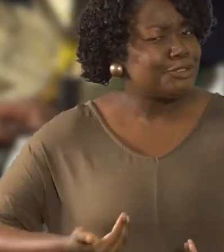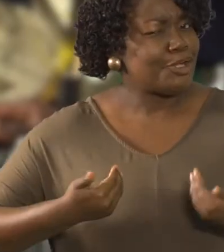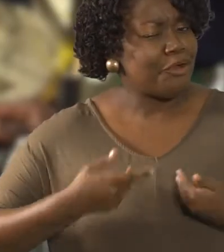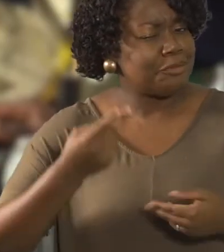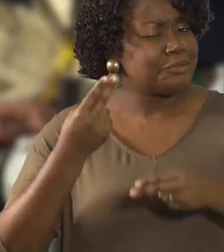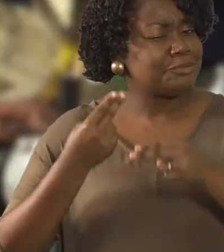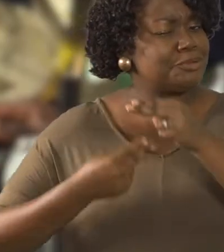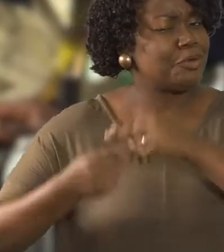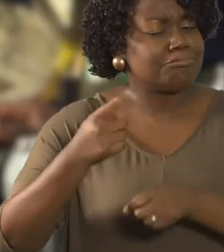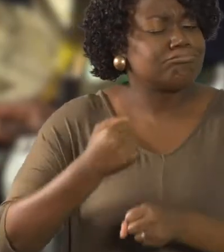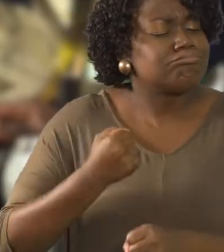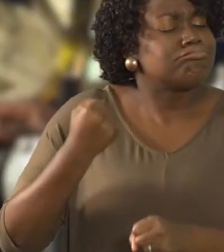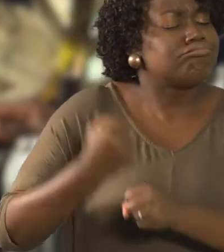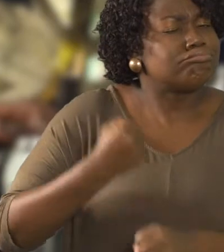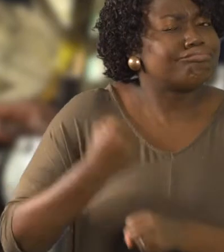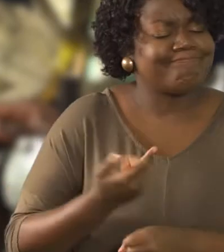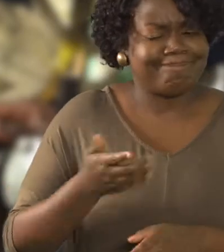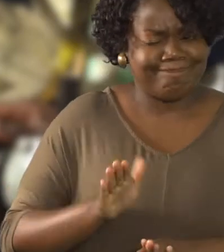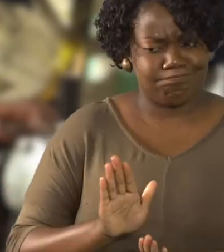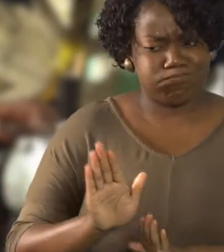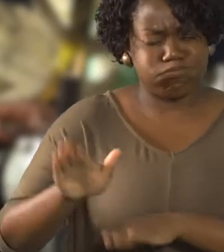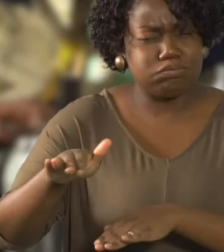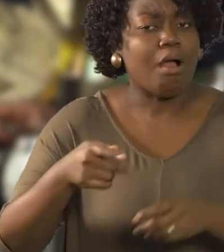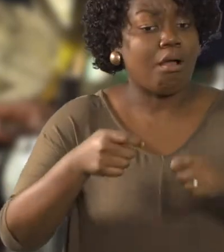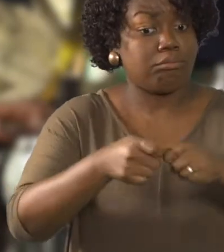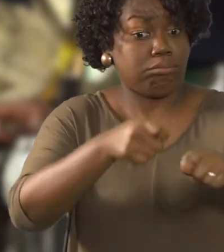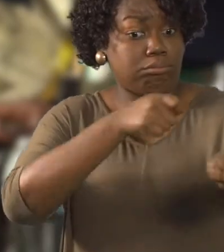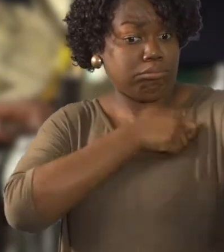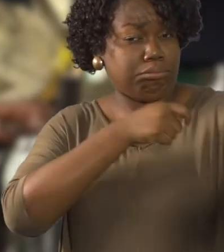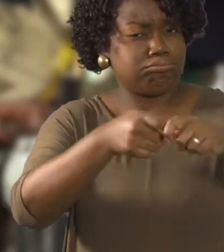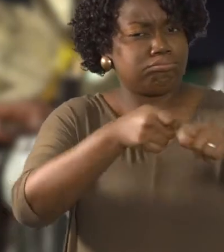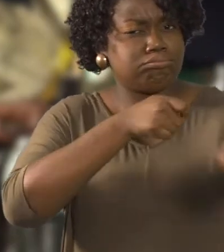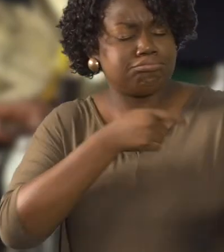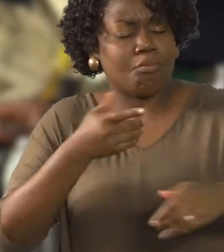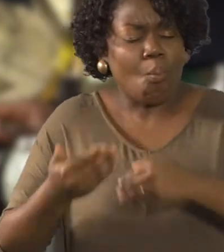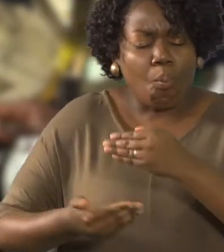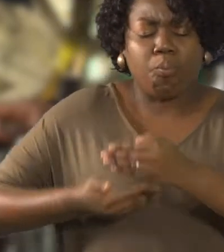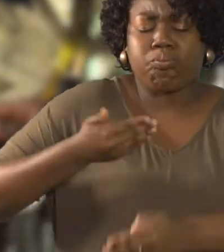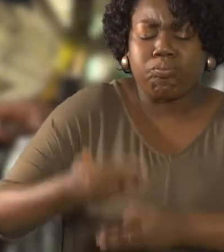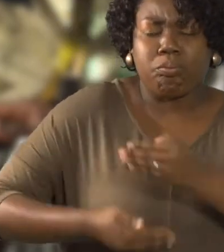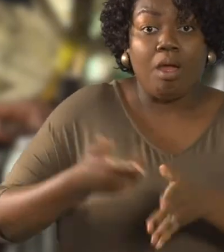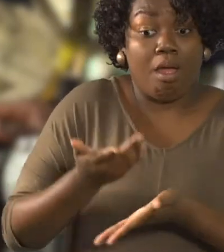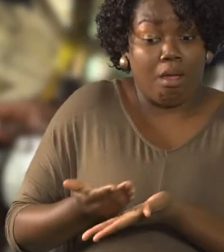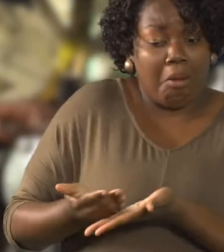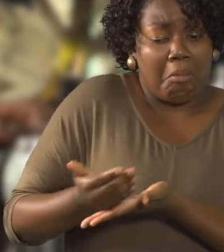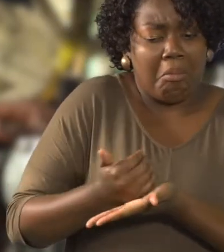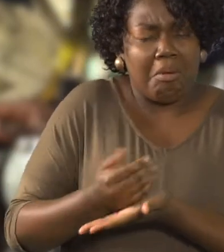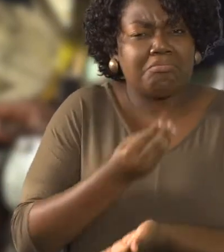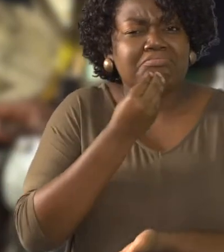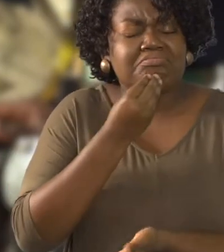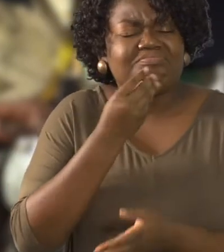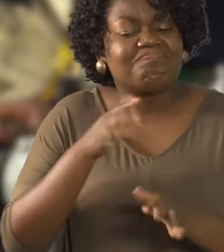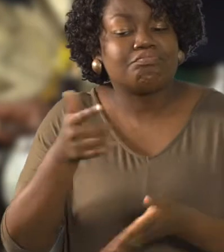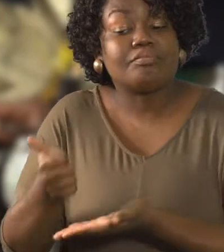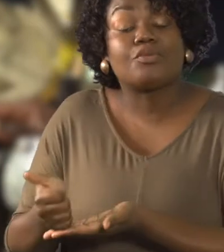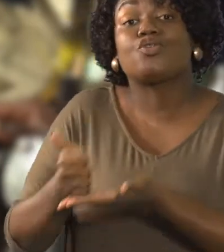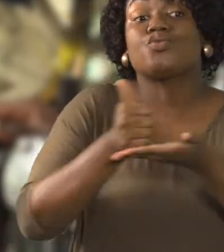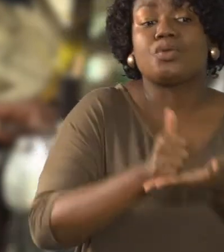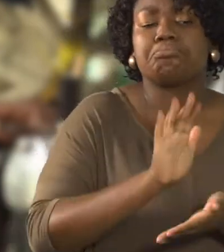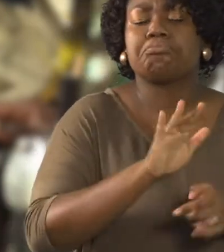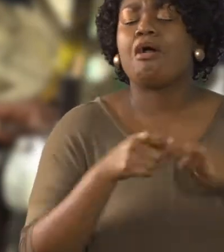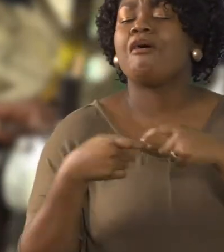De mendigo, alfaiate. Conheça a história do jovem que hoje alimenta a sua família trabalhando